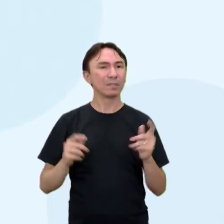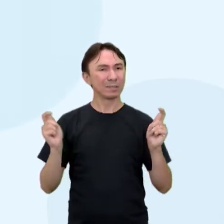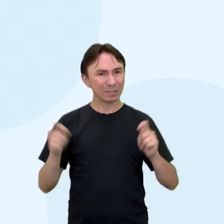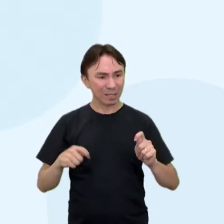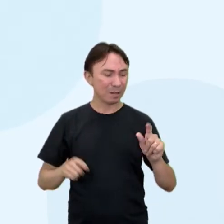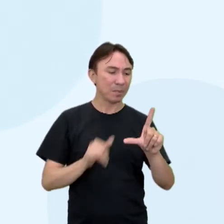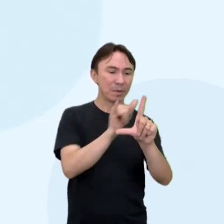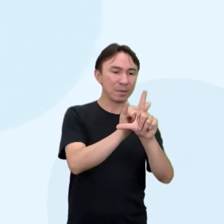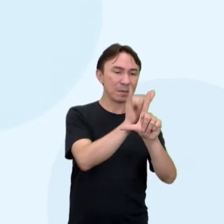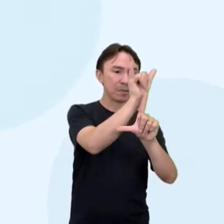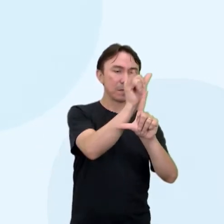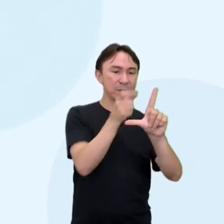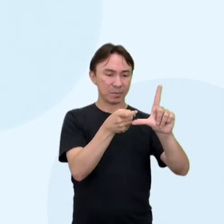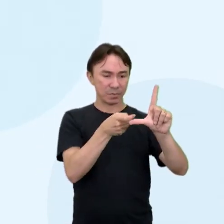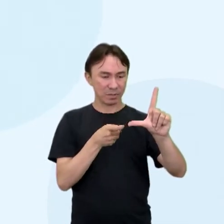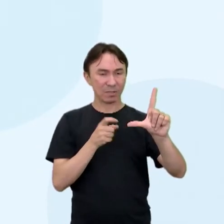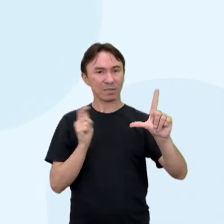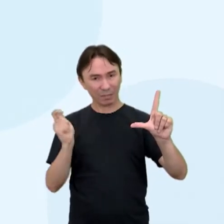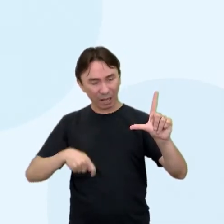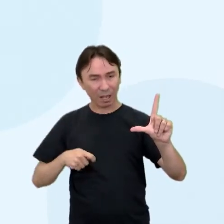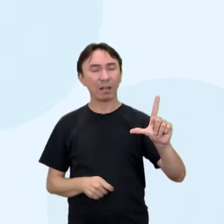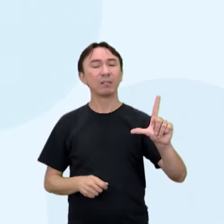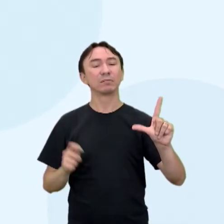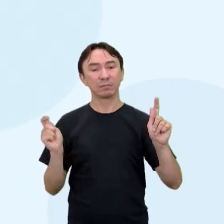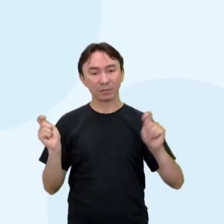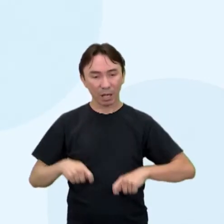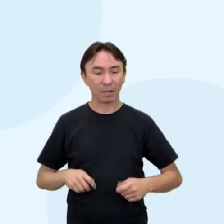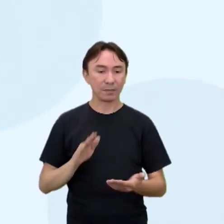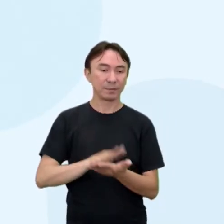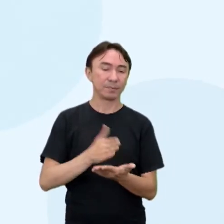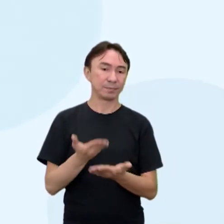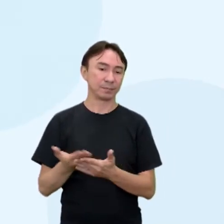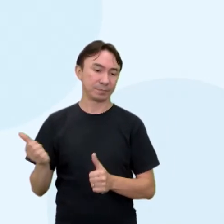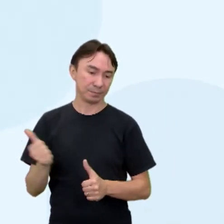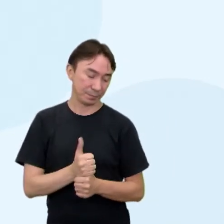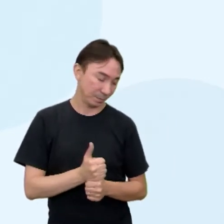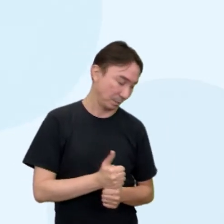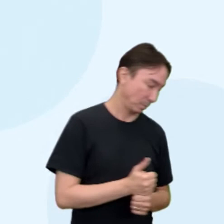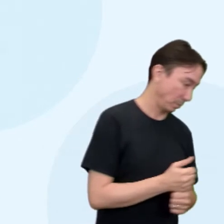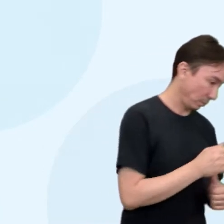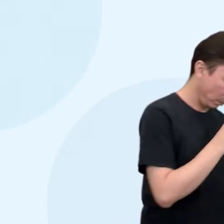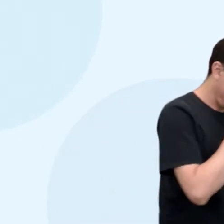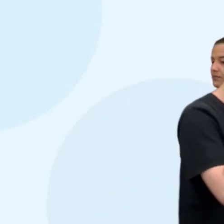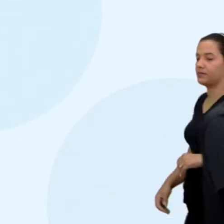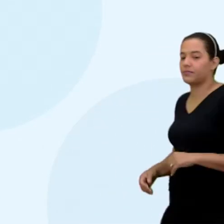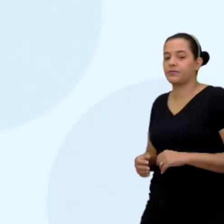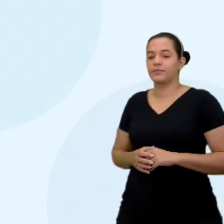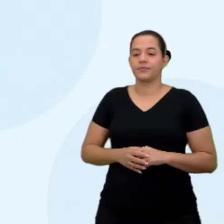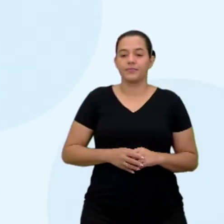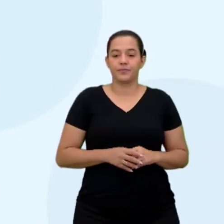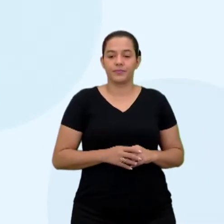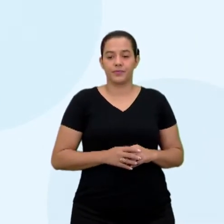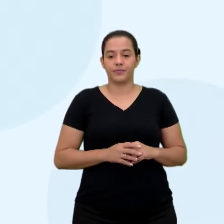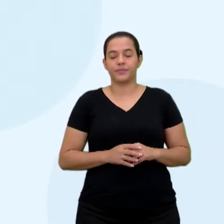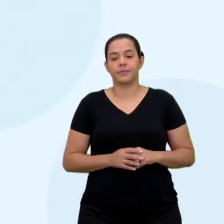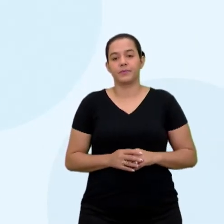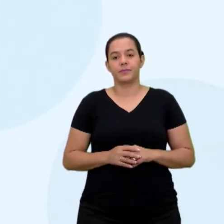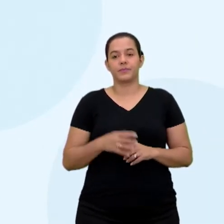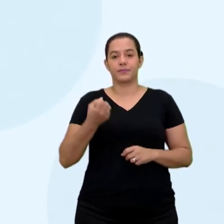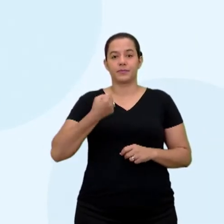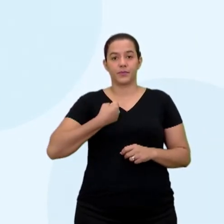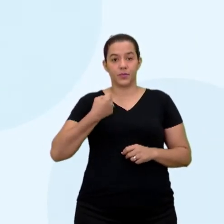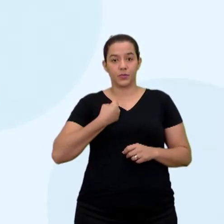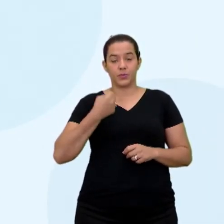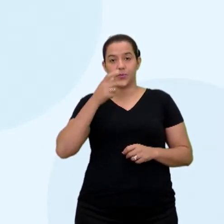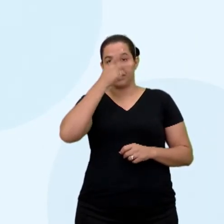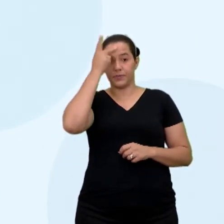Sim, tá? Os gastos mensais, no caso aí em reais, né? Que você vai fazer as compras do supermercado, em razão do número de pessoas da